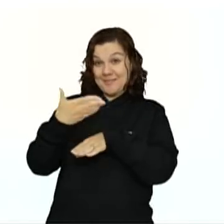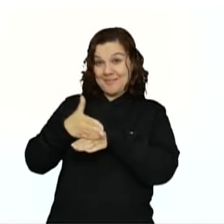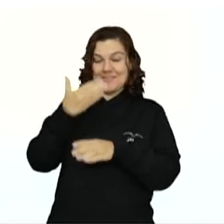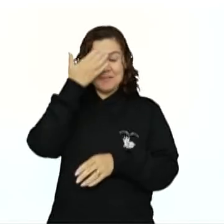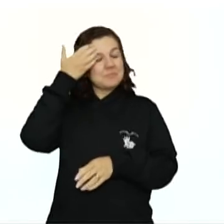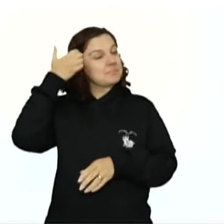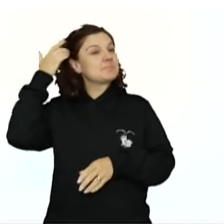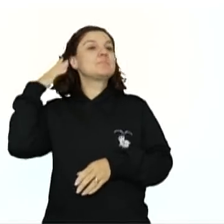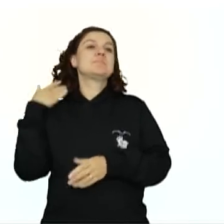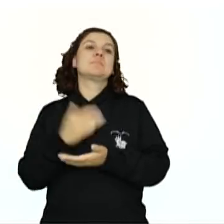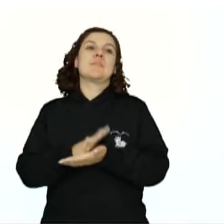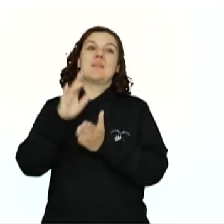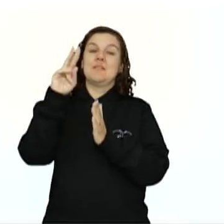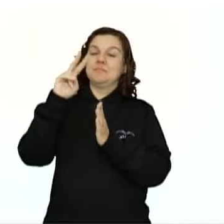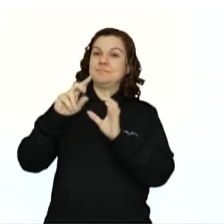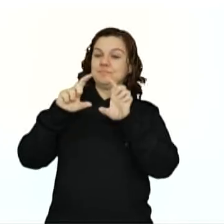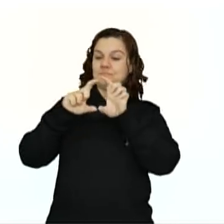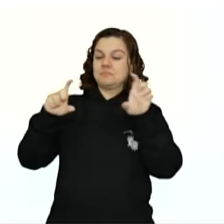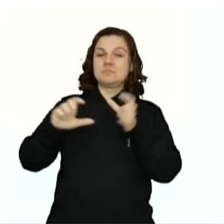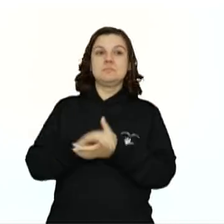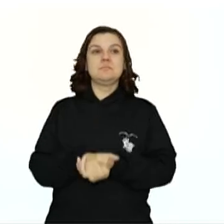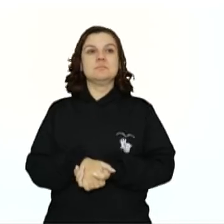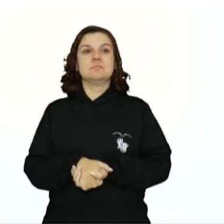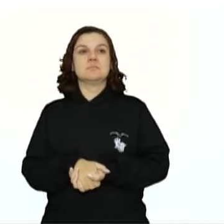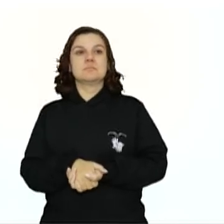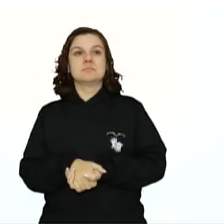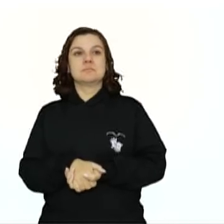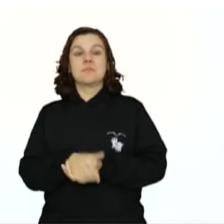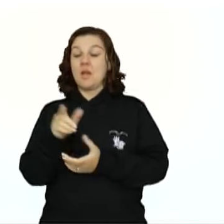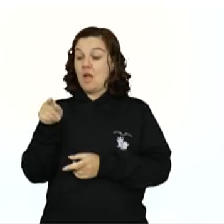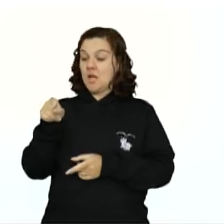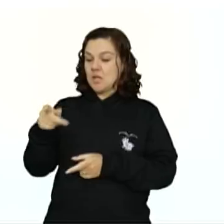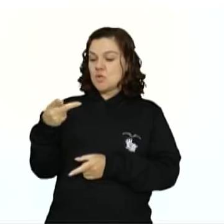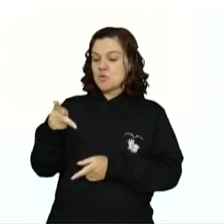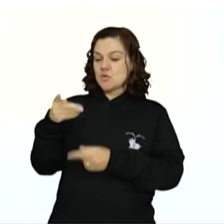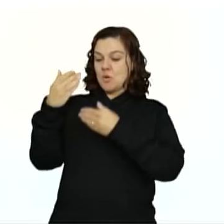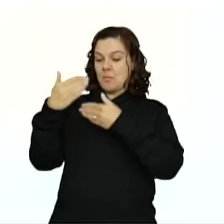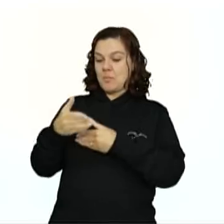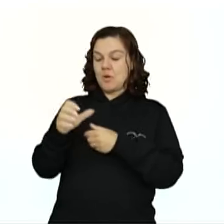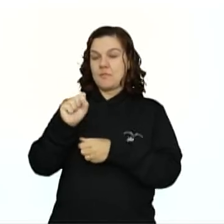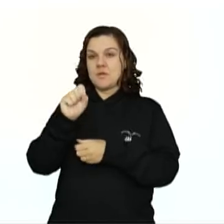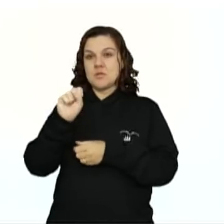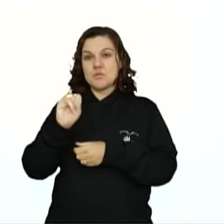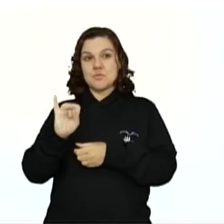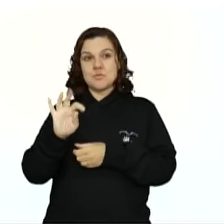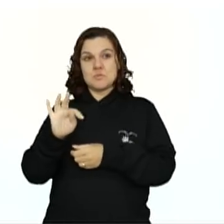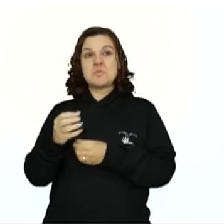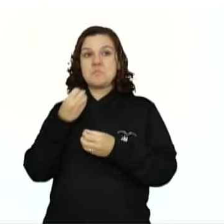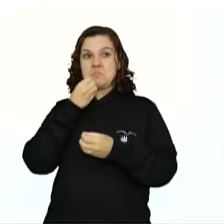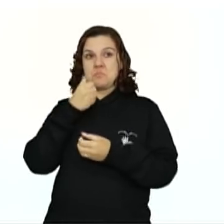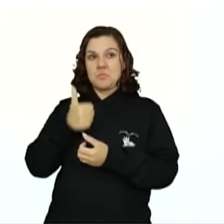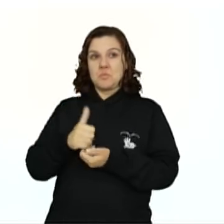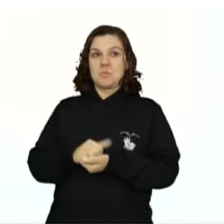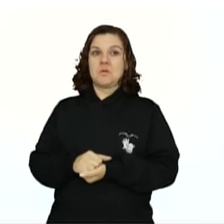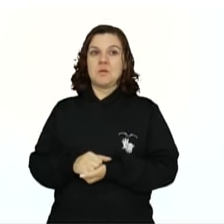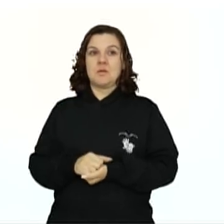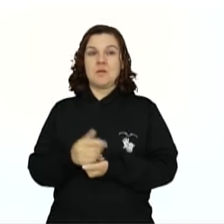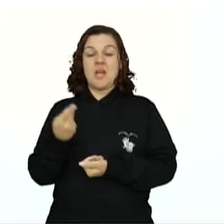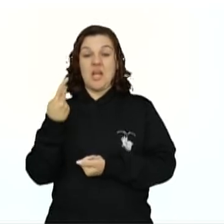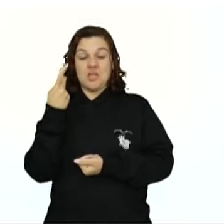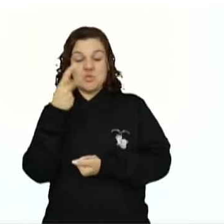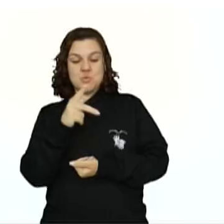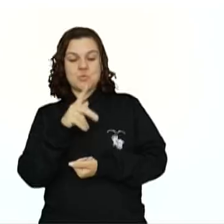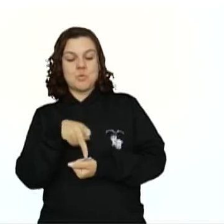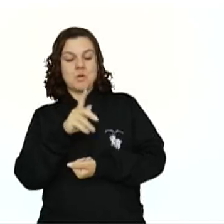nossa aula. Vamos ler essa tirinha? Aqui está a sua prova, Suzy. Muito bem. Aqui está a sua,